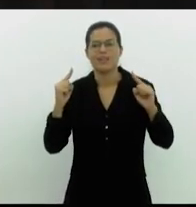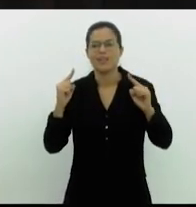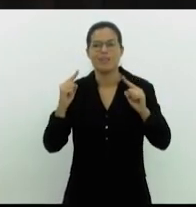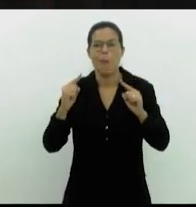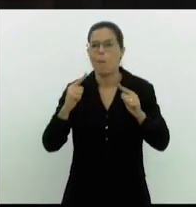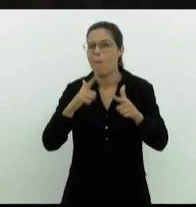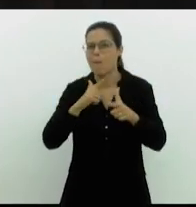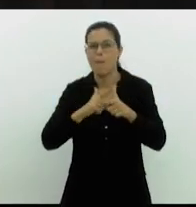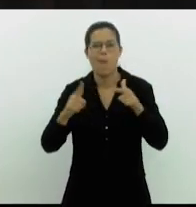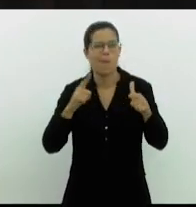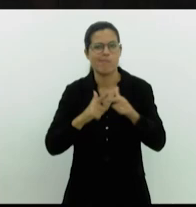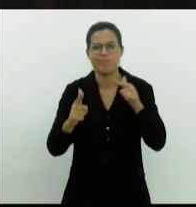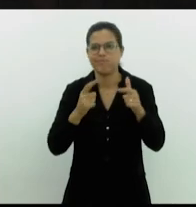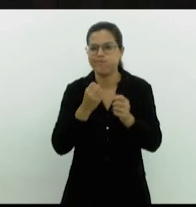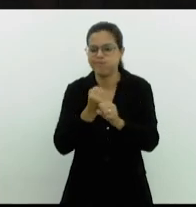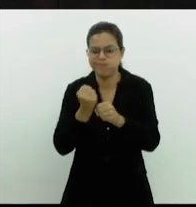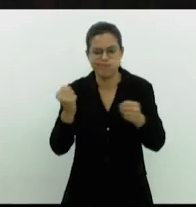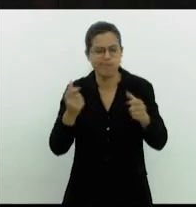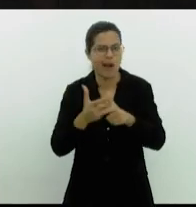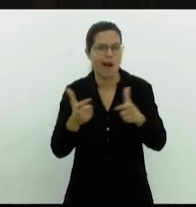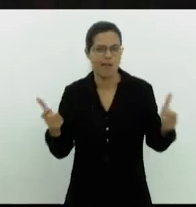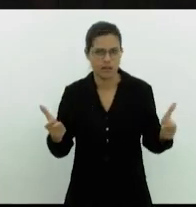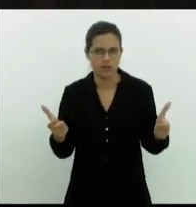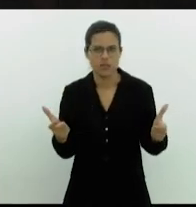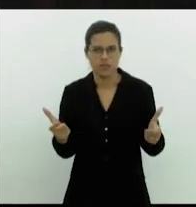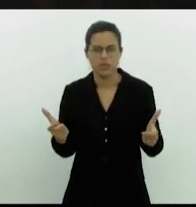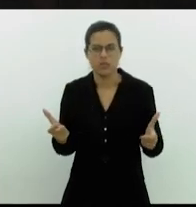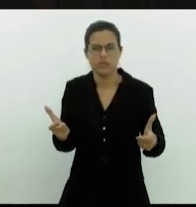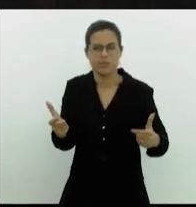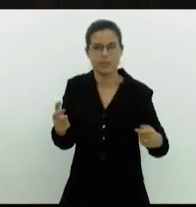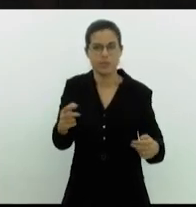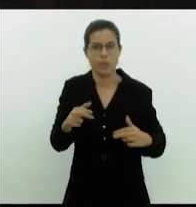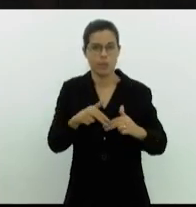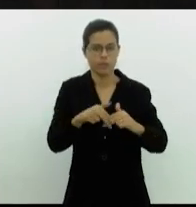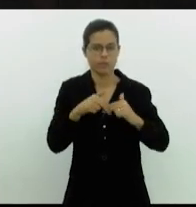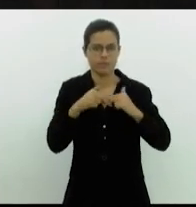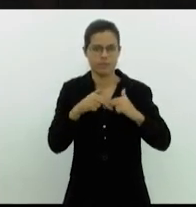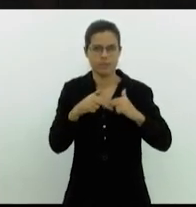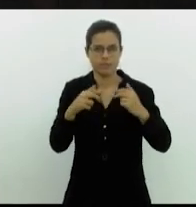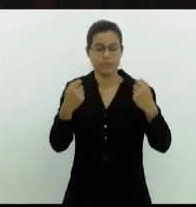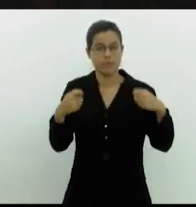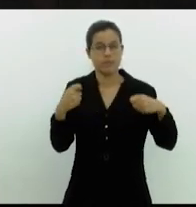imensa. E, para isso, é necessário